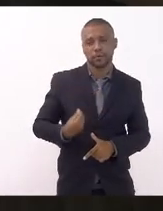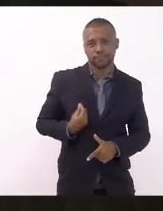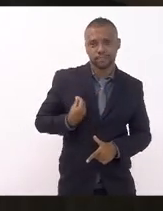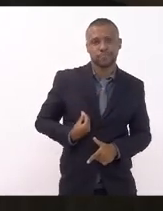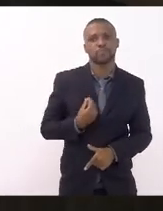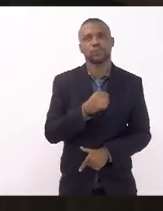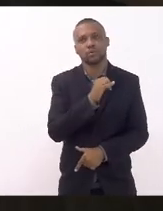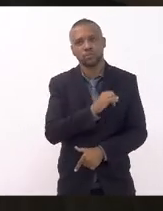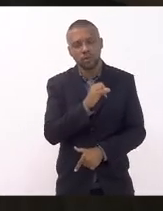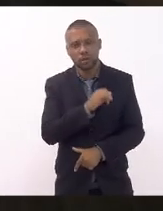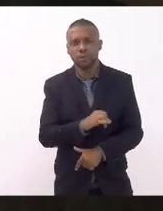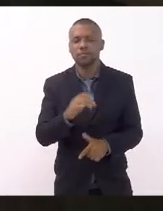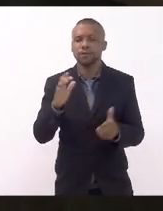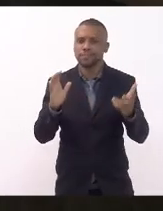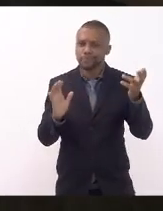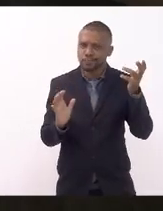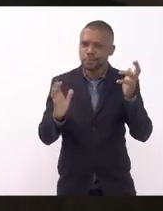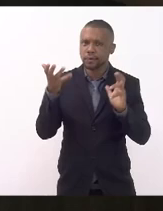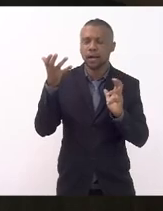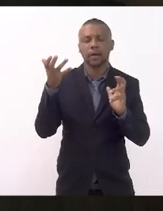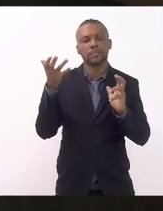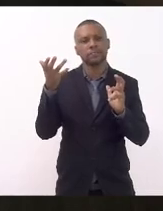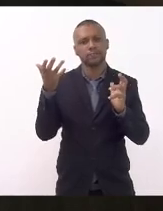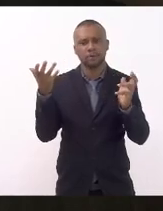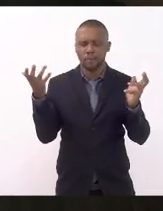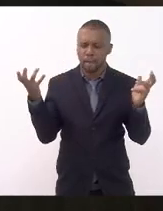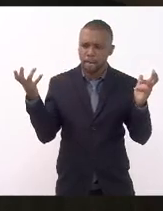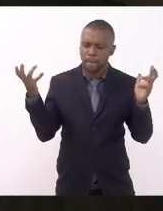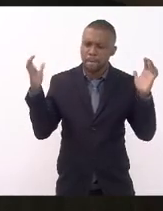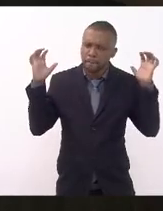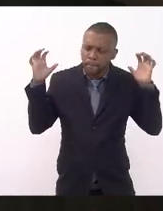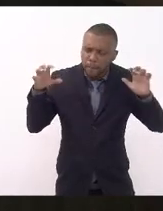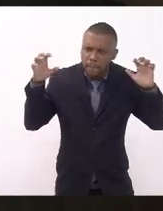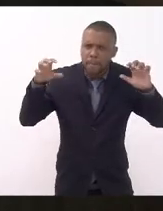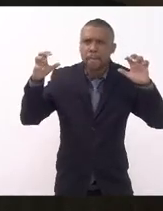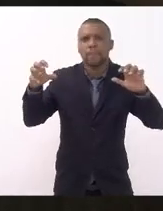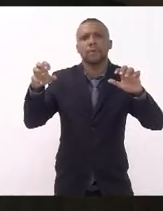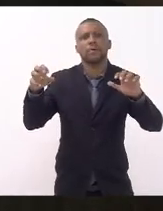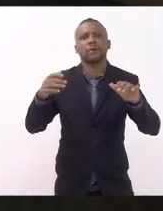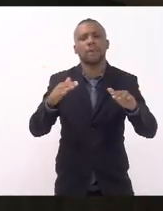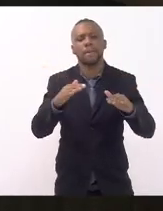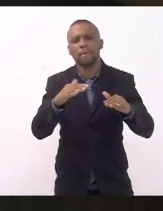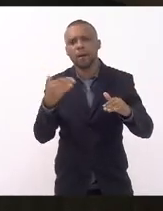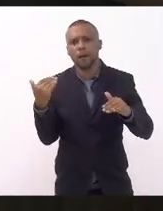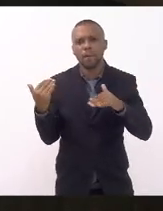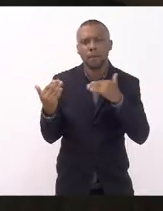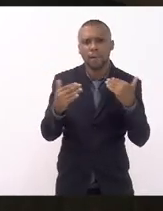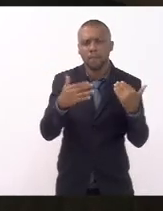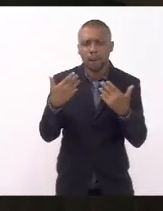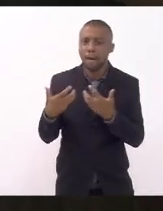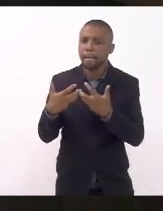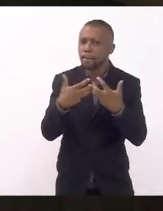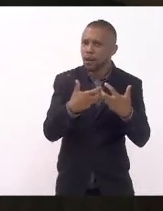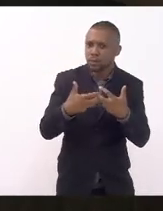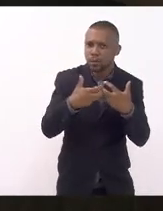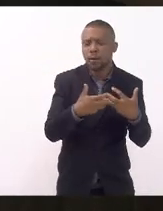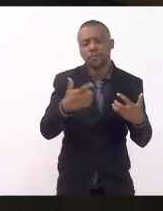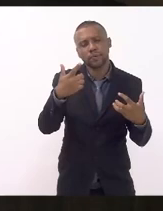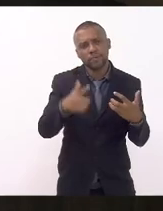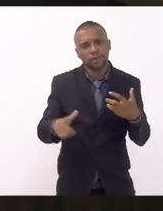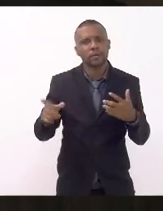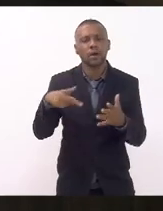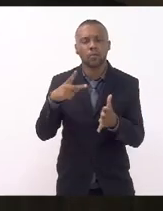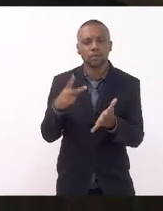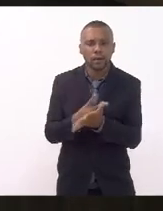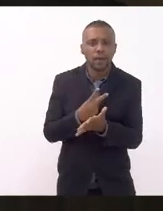Janeiro, desastres climáticos, tragédias climáticas, como a que voltou a afetar Petrópolis, como a que afeta regularmente, cada